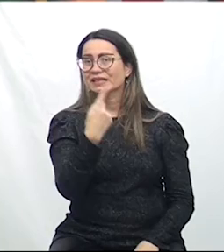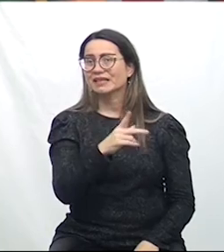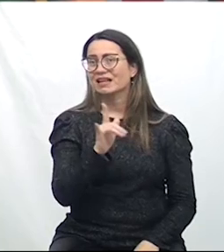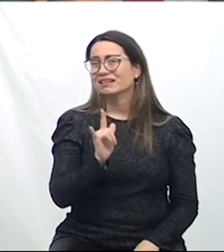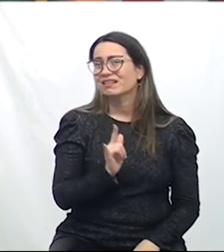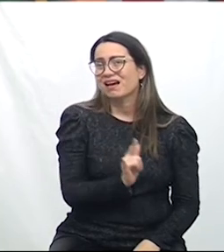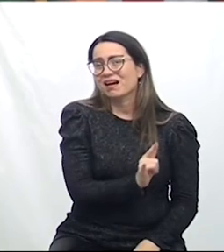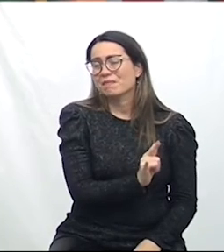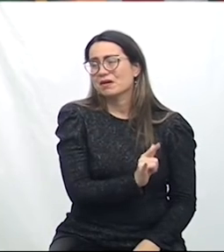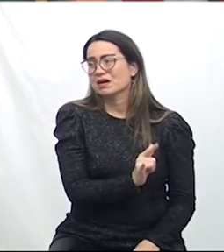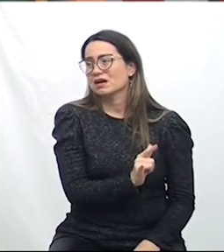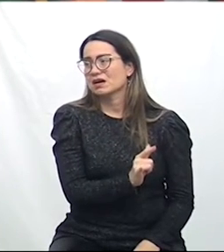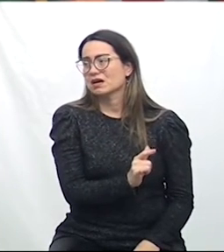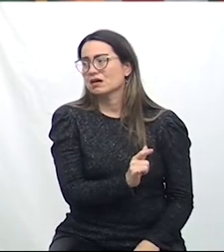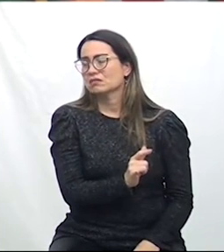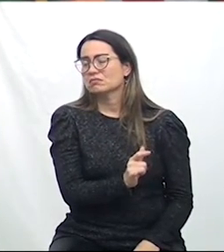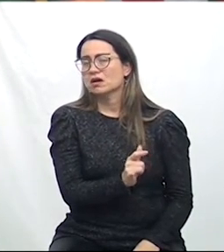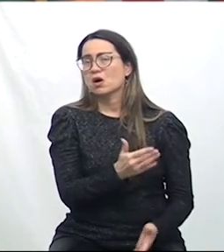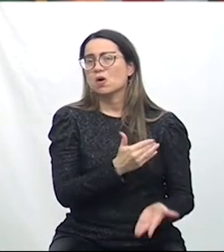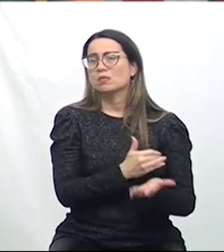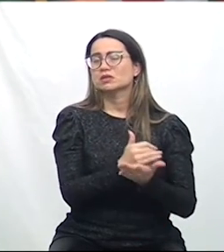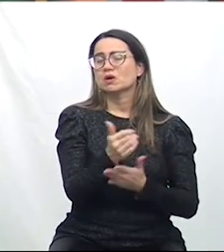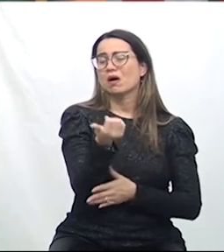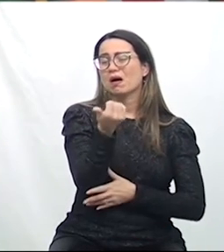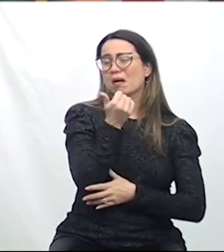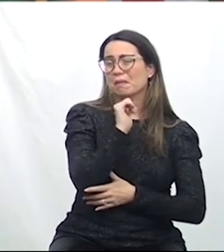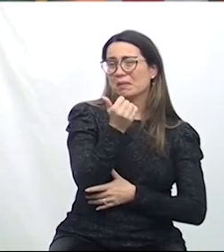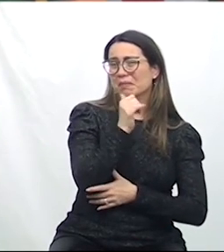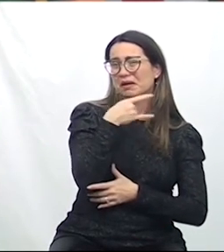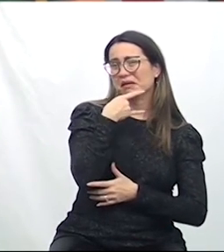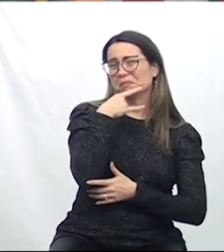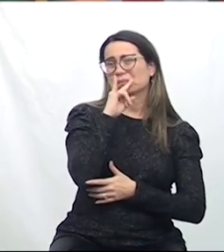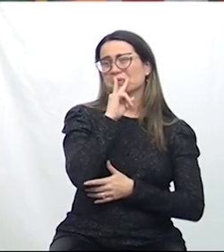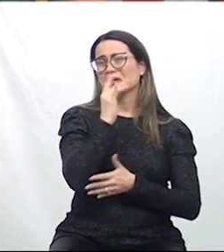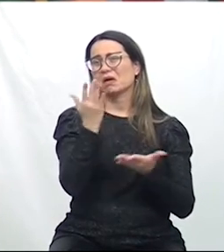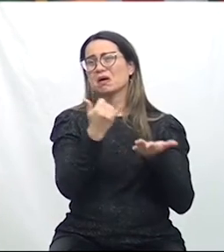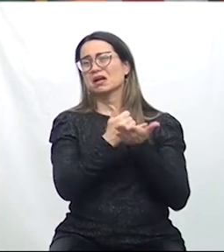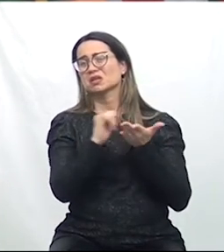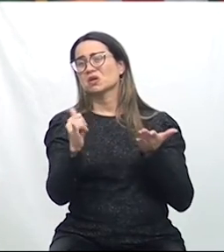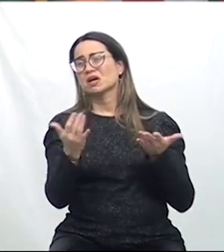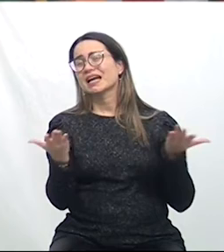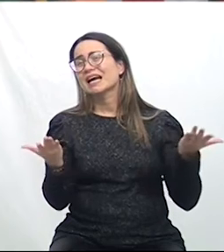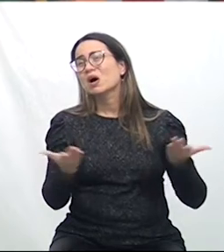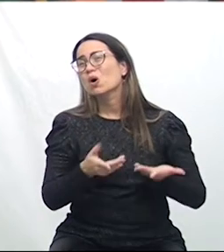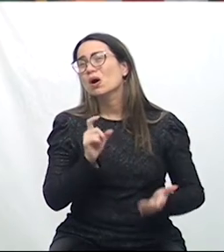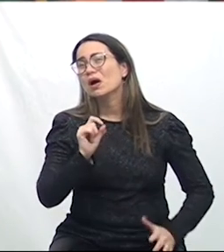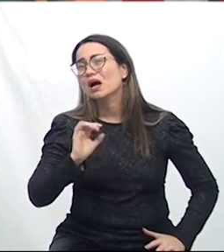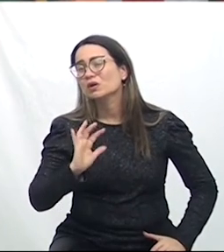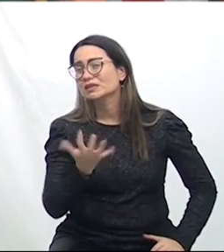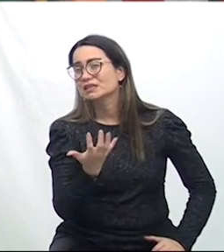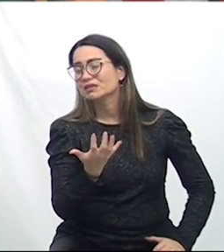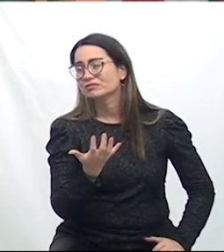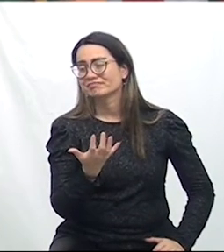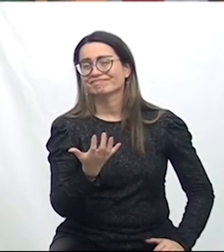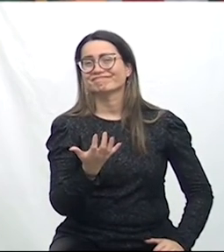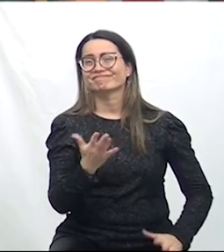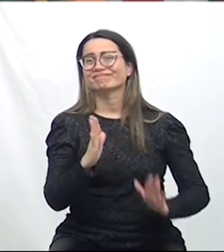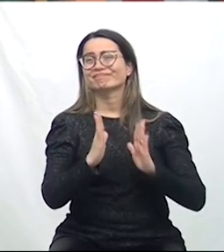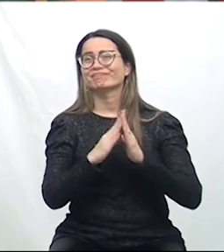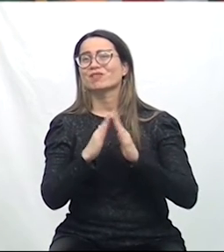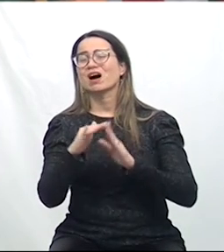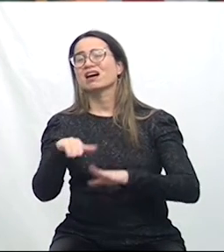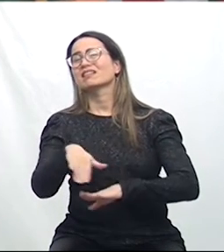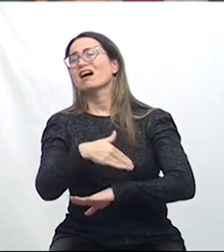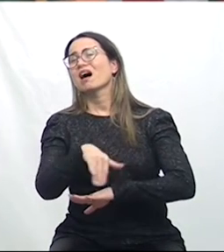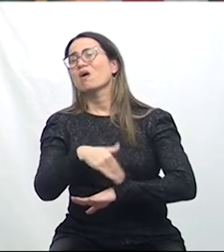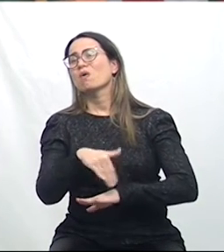Se envolveu com a bebida, com droga, e agora vive na sarjeta. Ontem a gente estava numa